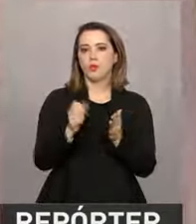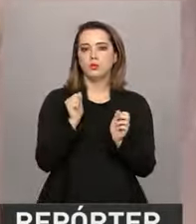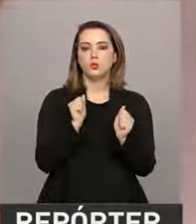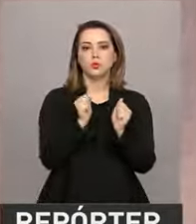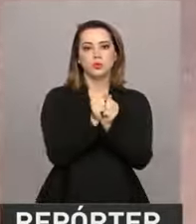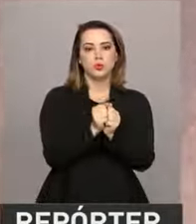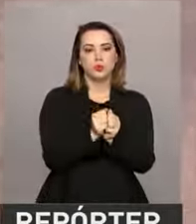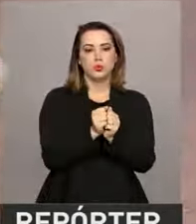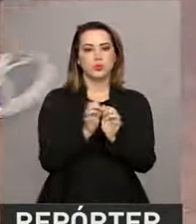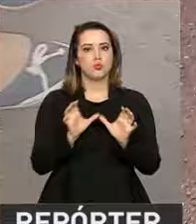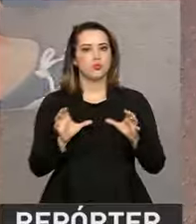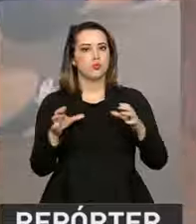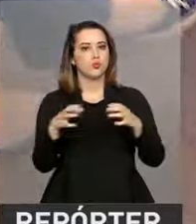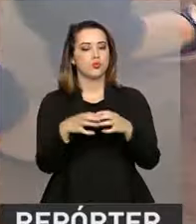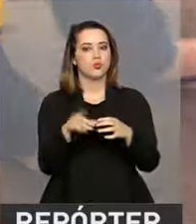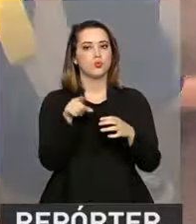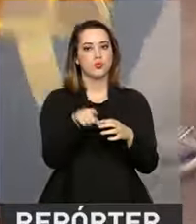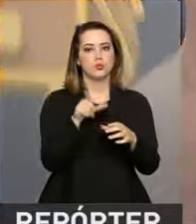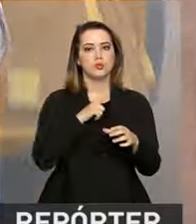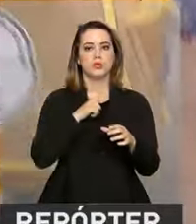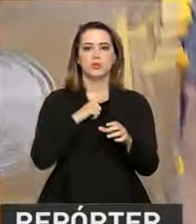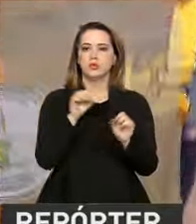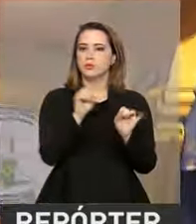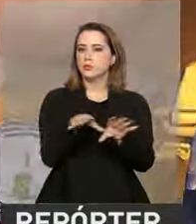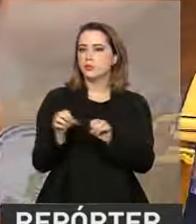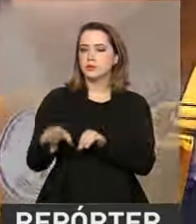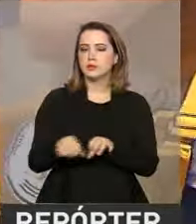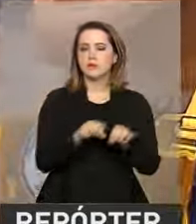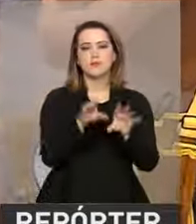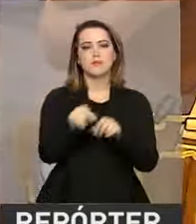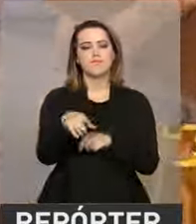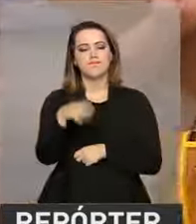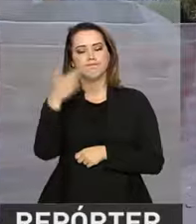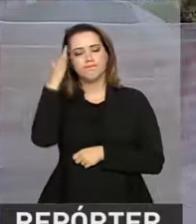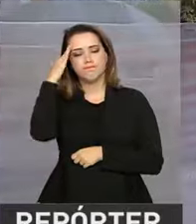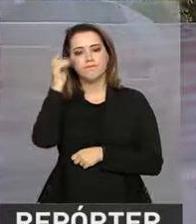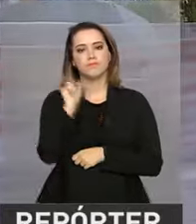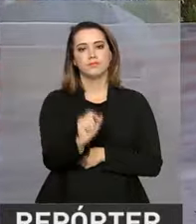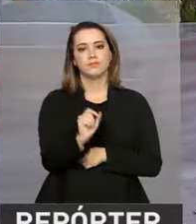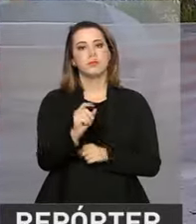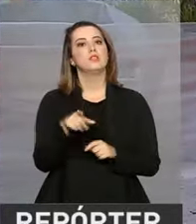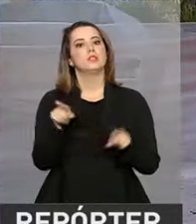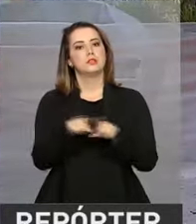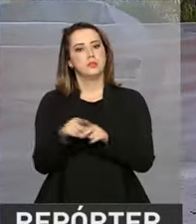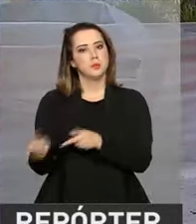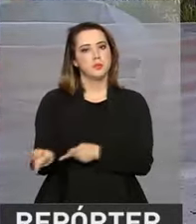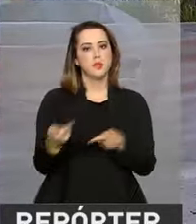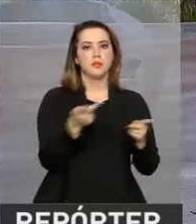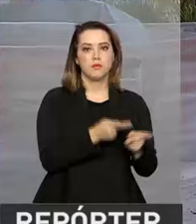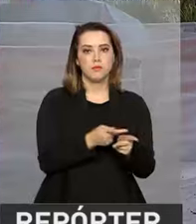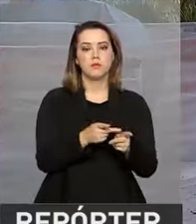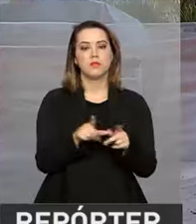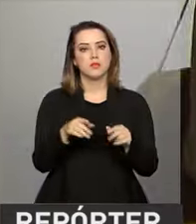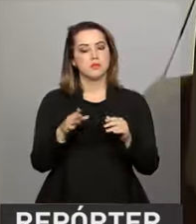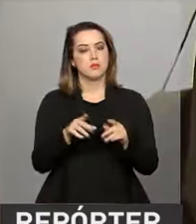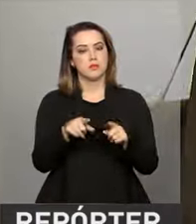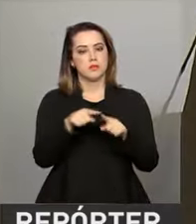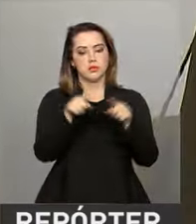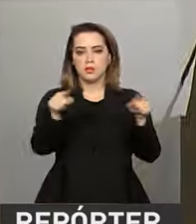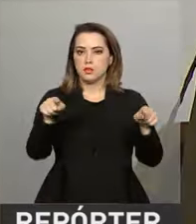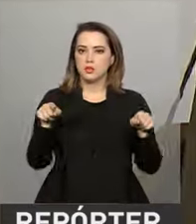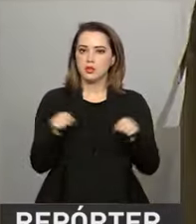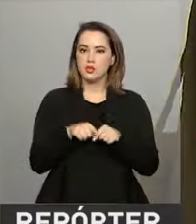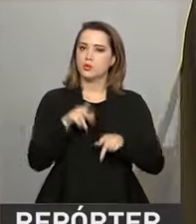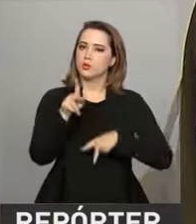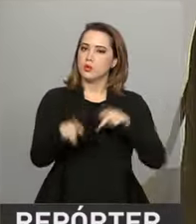aos sábados, realizar campanhas educativas de orientação às pessoas e visitas a imóveis públicos e privados para